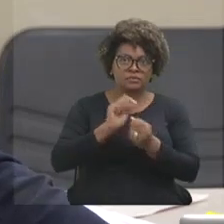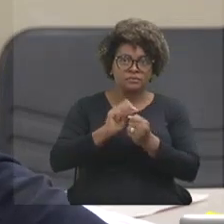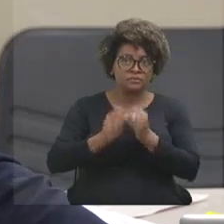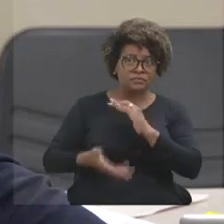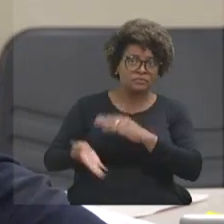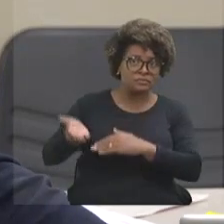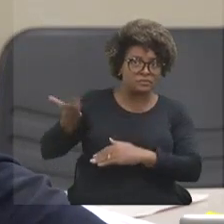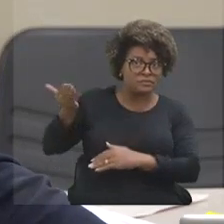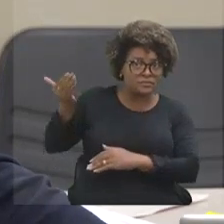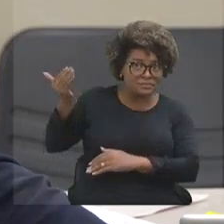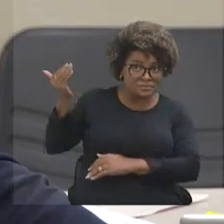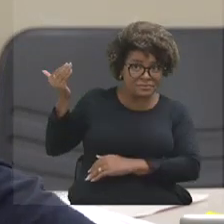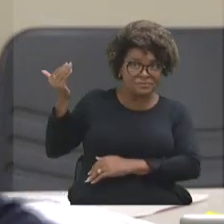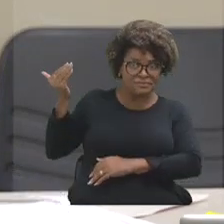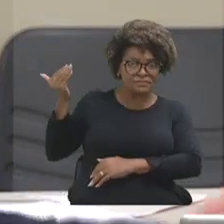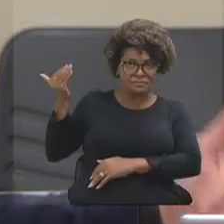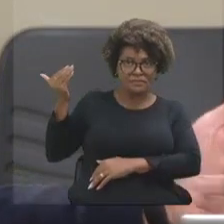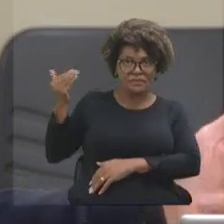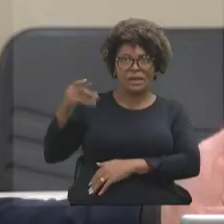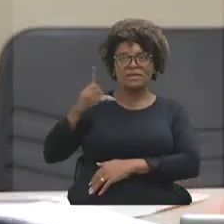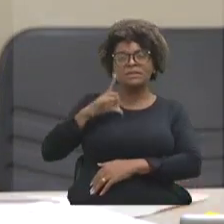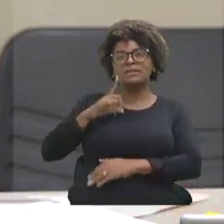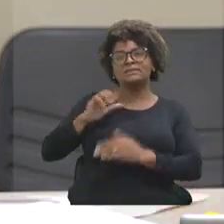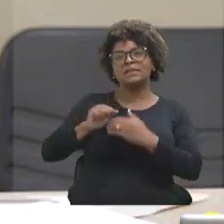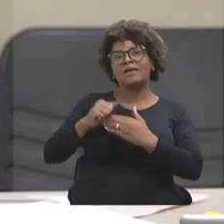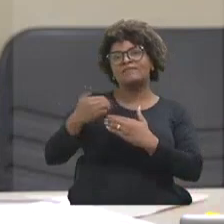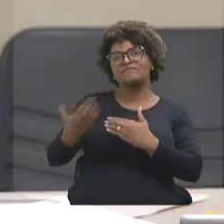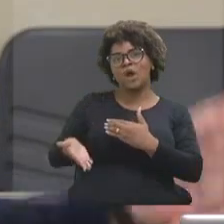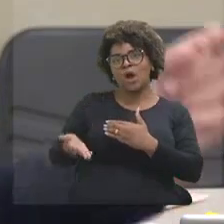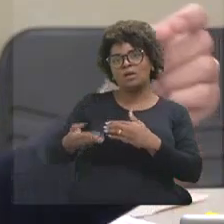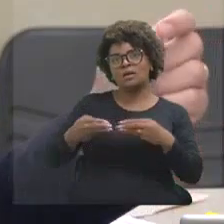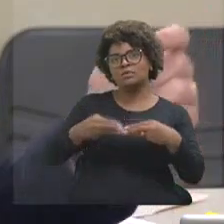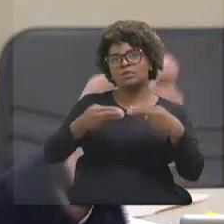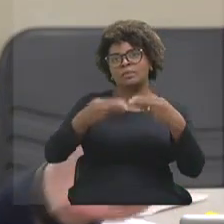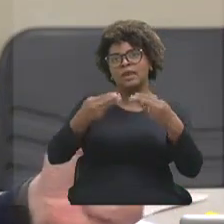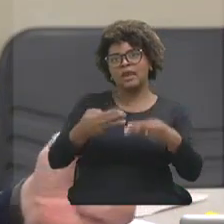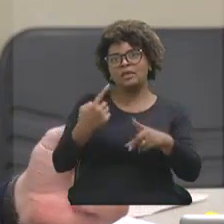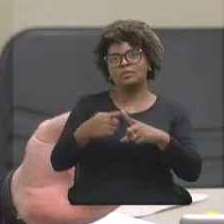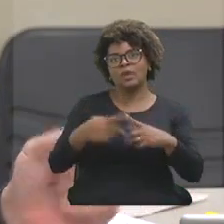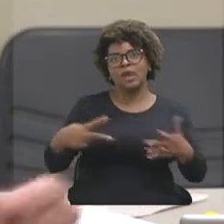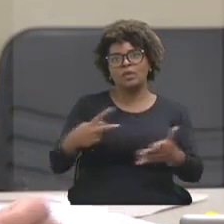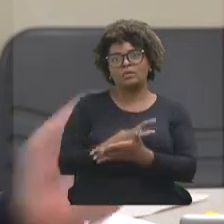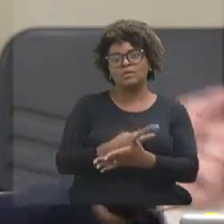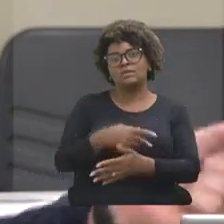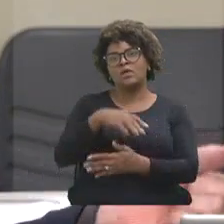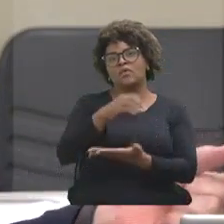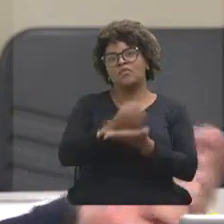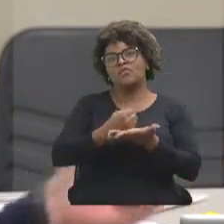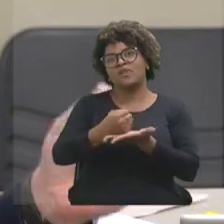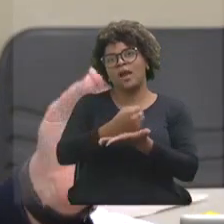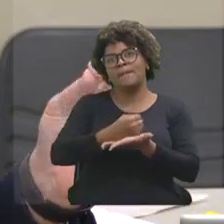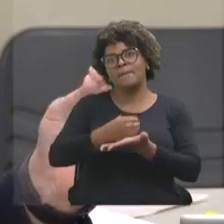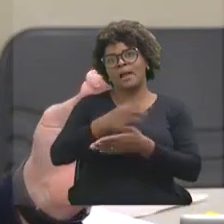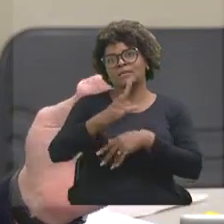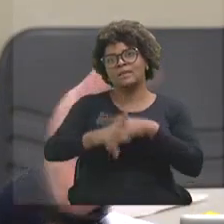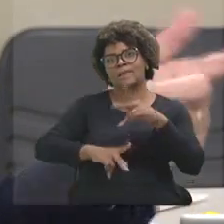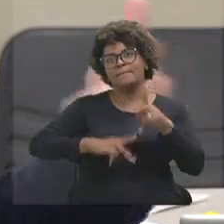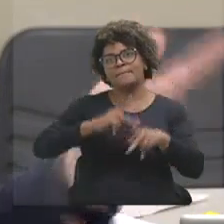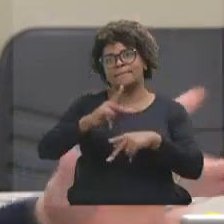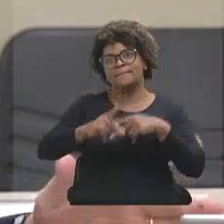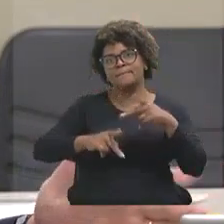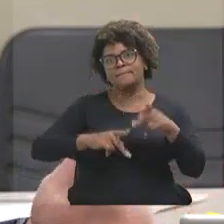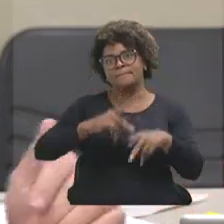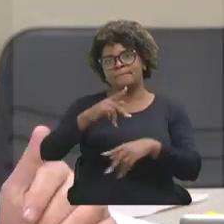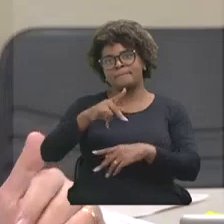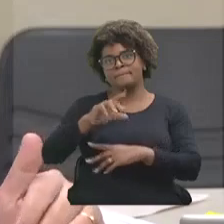eles são fora de mercado depois da farmácia popular né ficou a gente não a gente não consegue concorrer com o mercado o valor